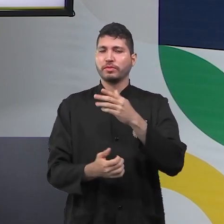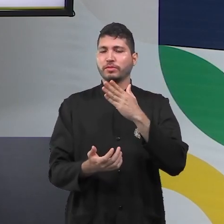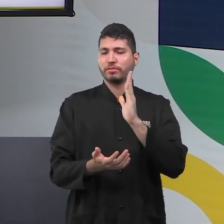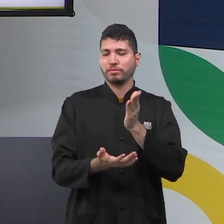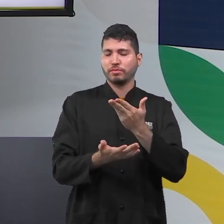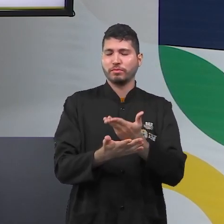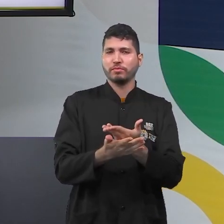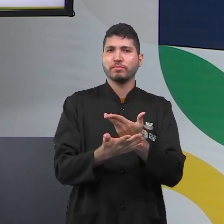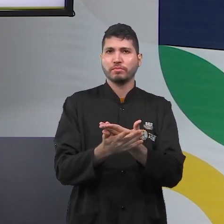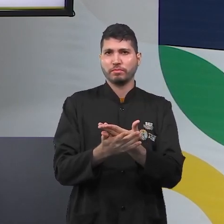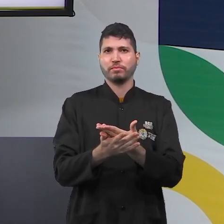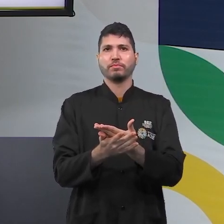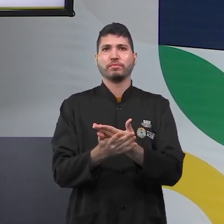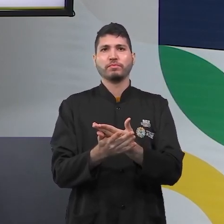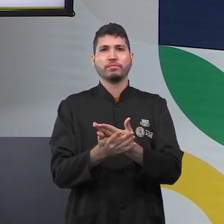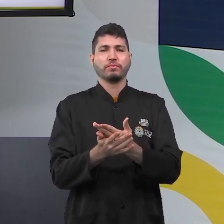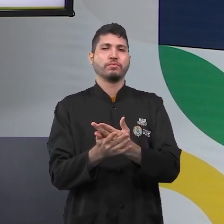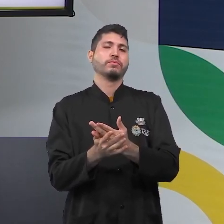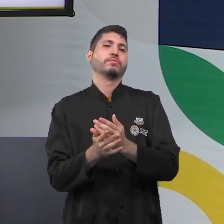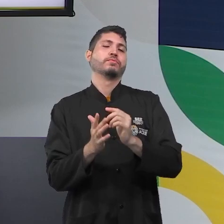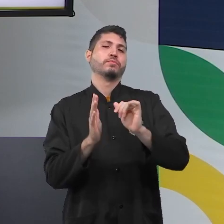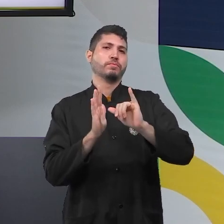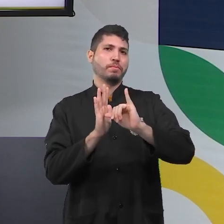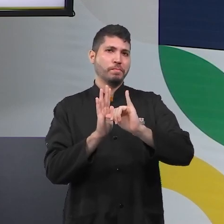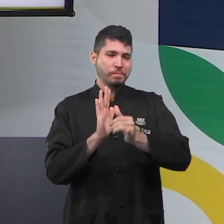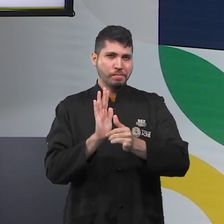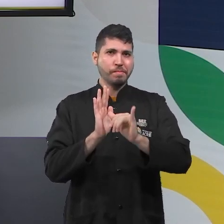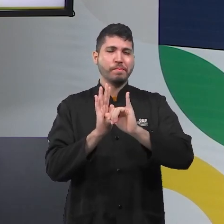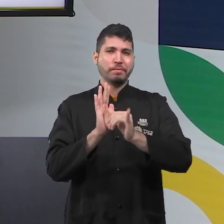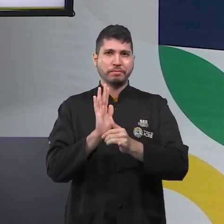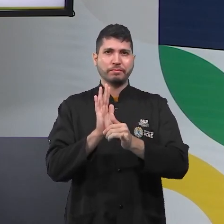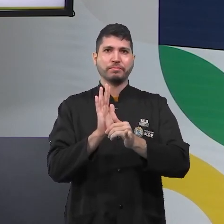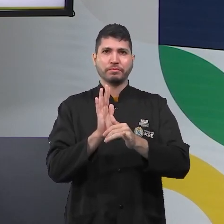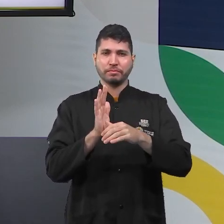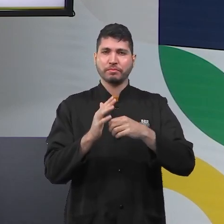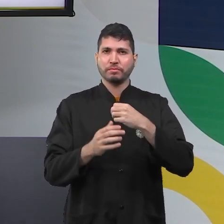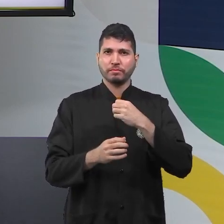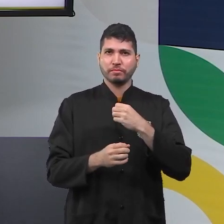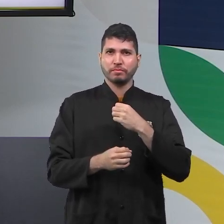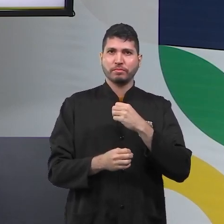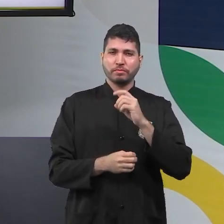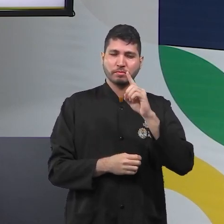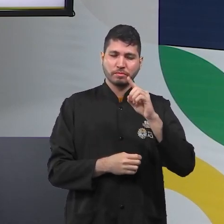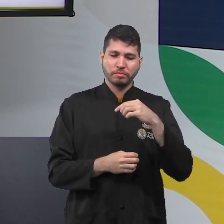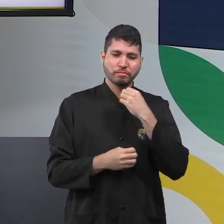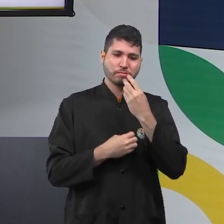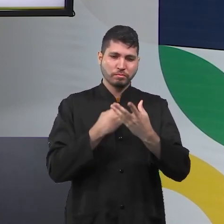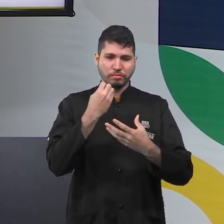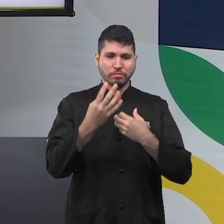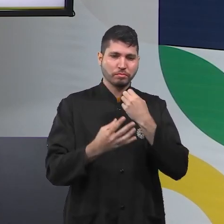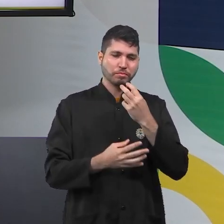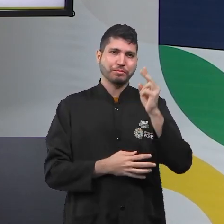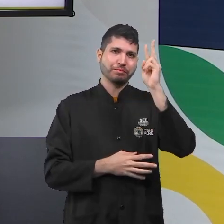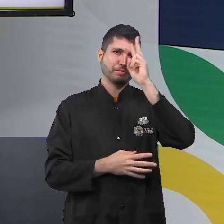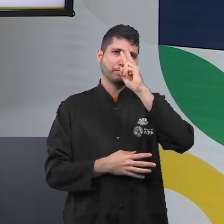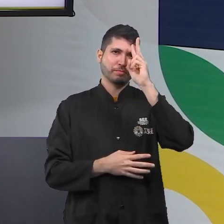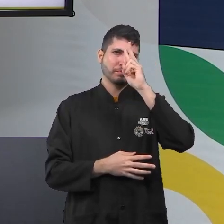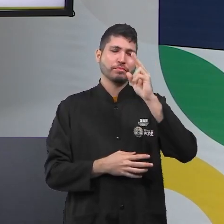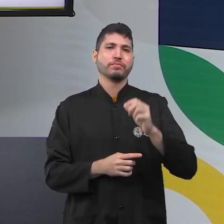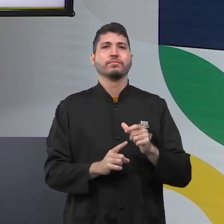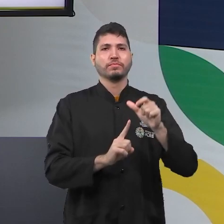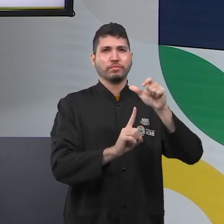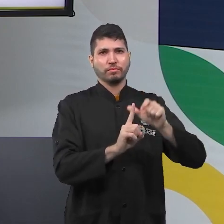já se trabalha com o gênero fábula, que são contos, são histórias, né, onde tem os elementos da narrativa, o narrador,